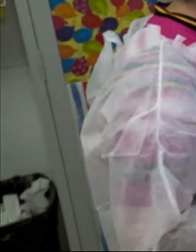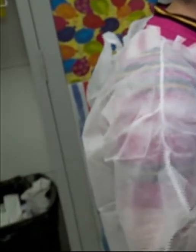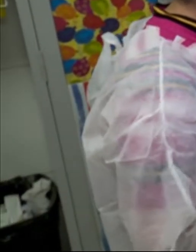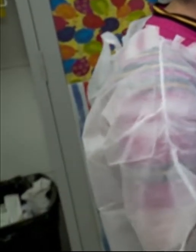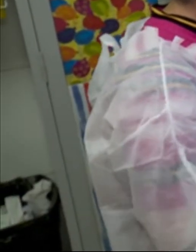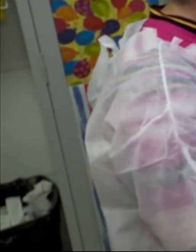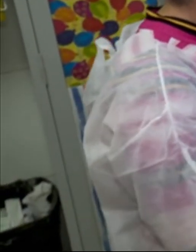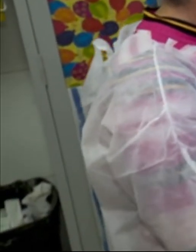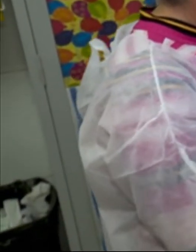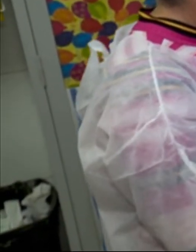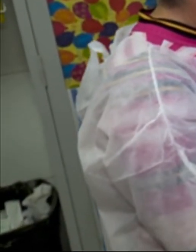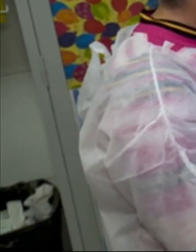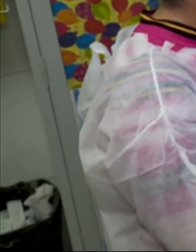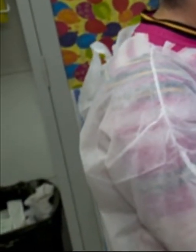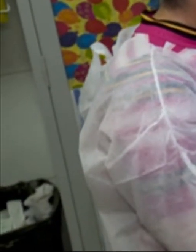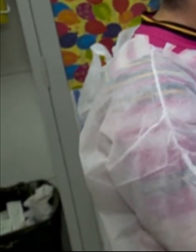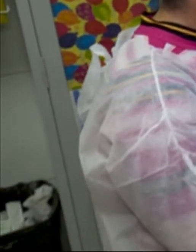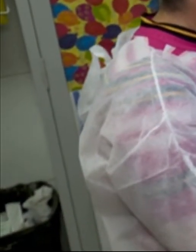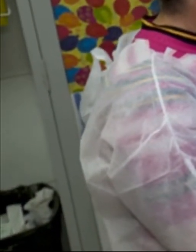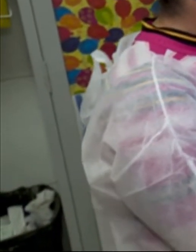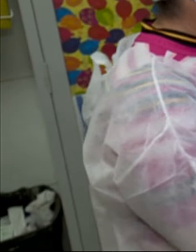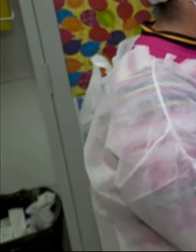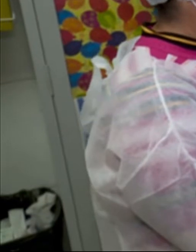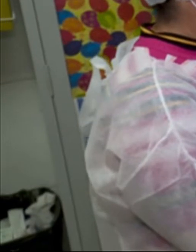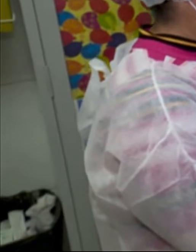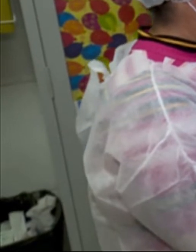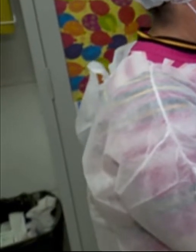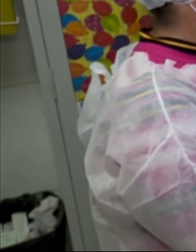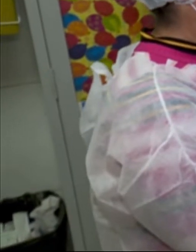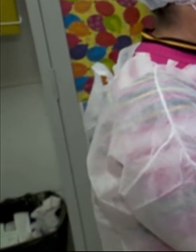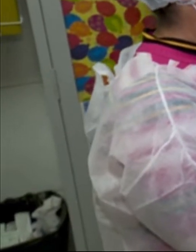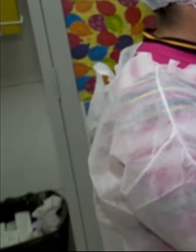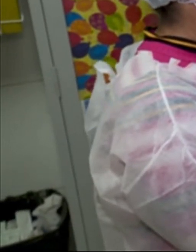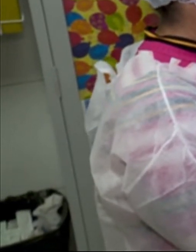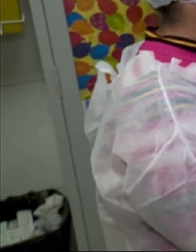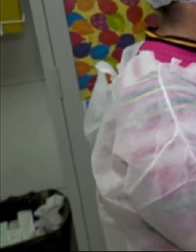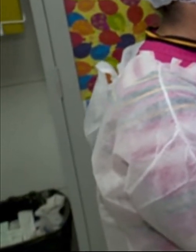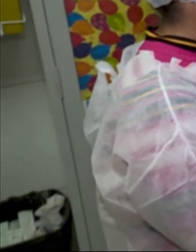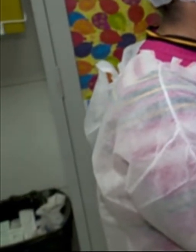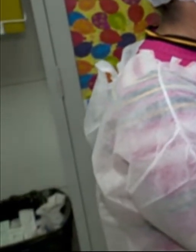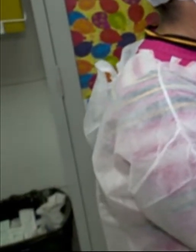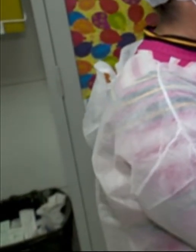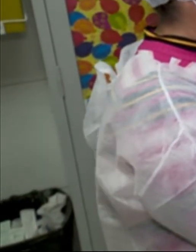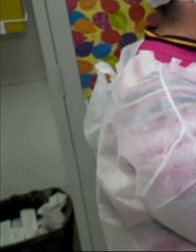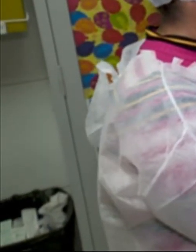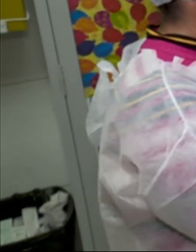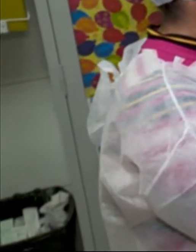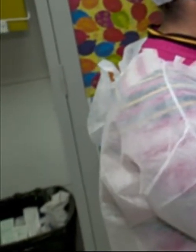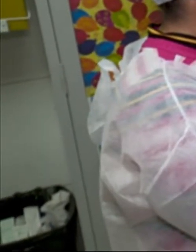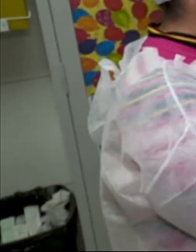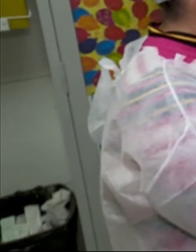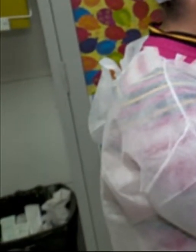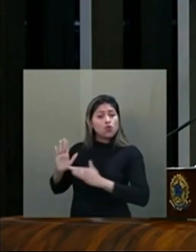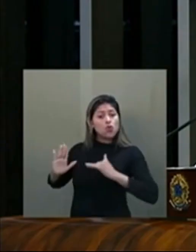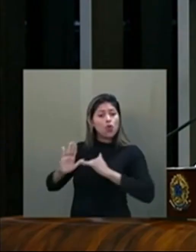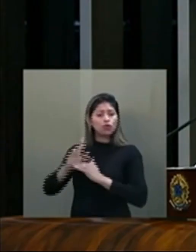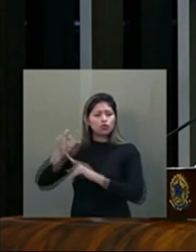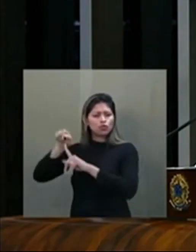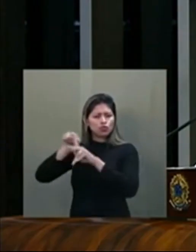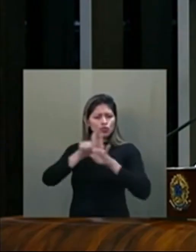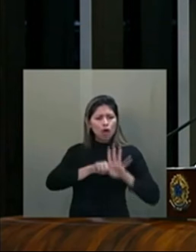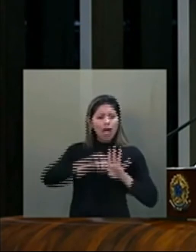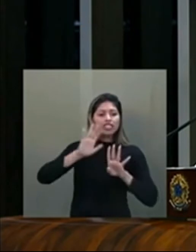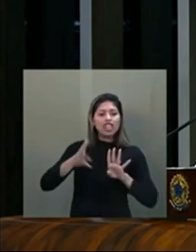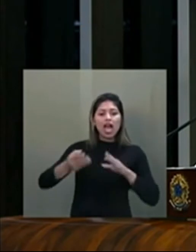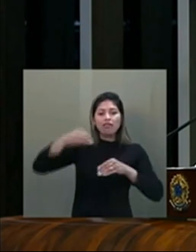deputados a primeira signatária da iniciativa Senador eliziane Gama fez uma homenagem aos mais